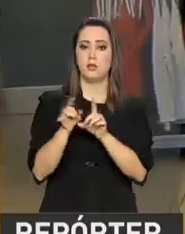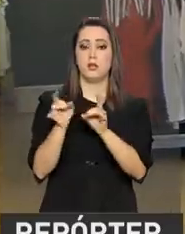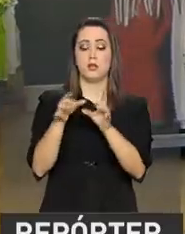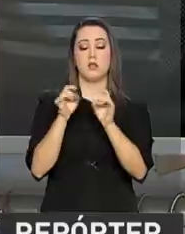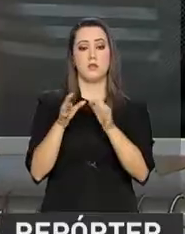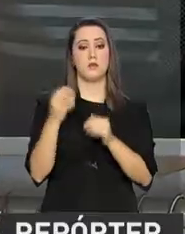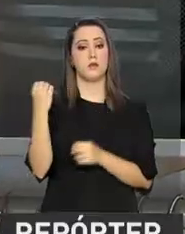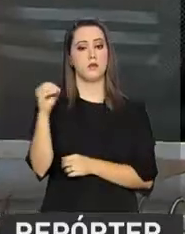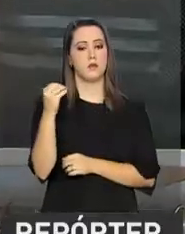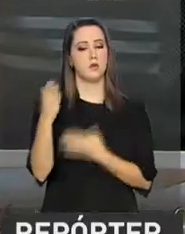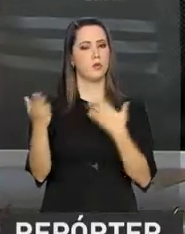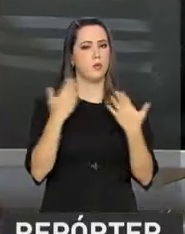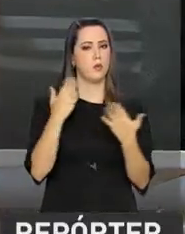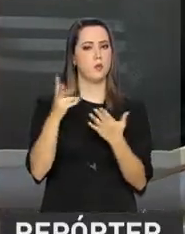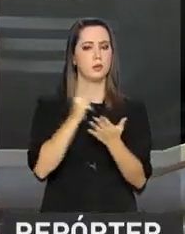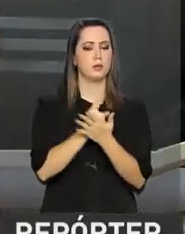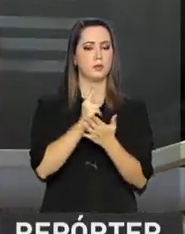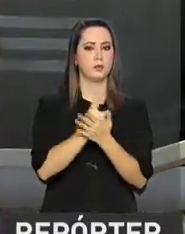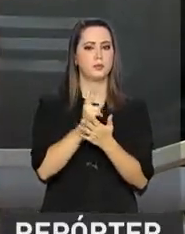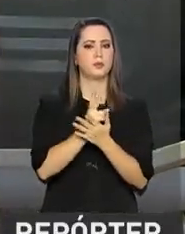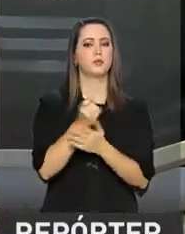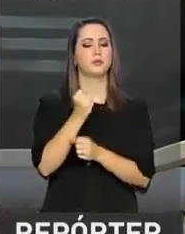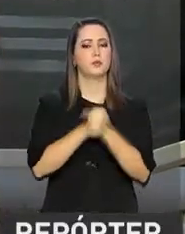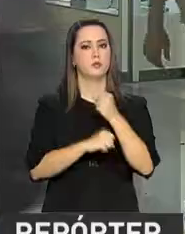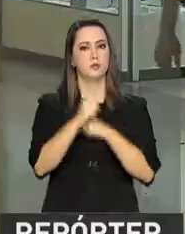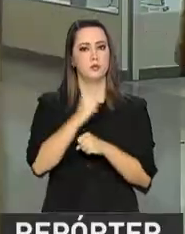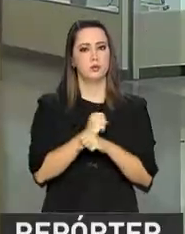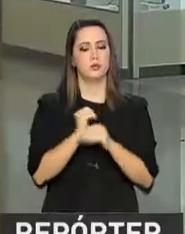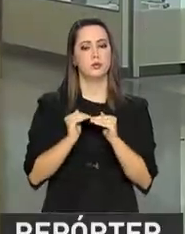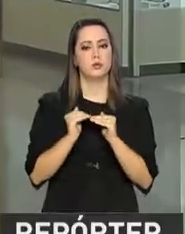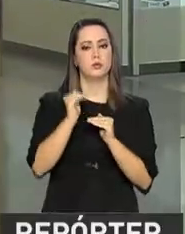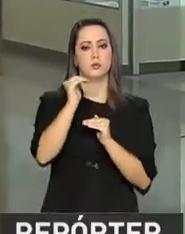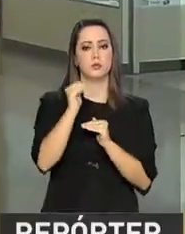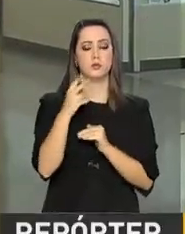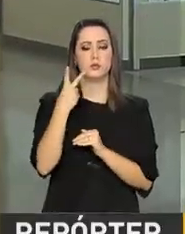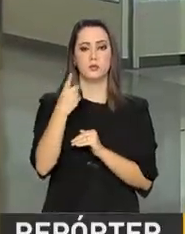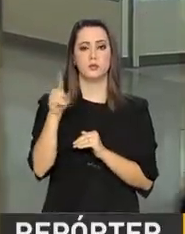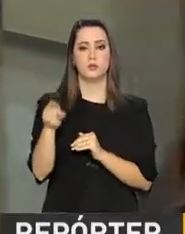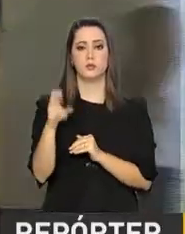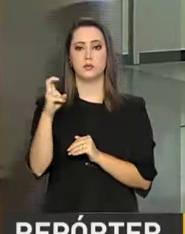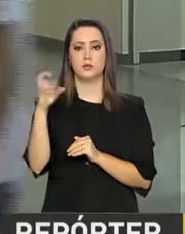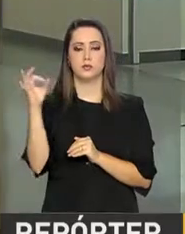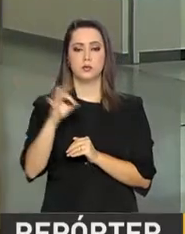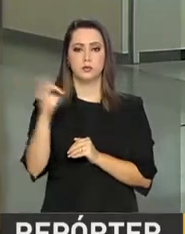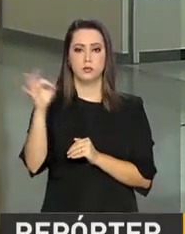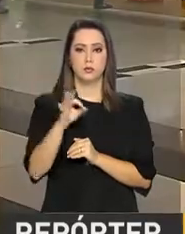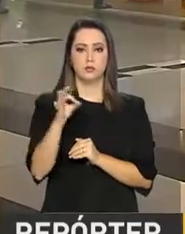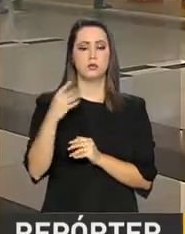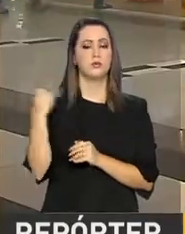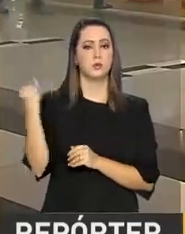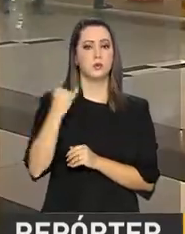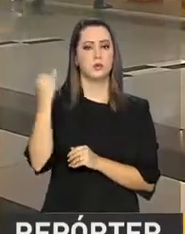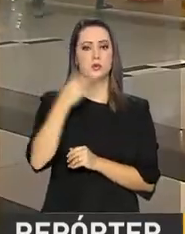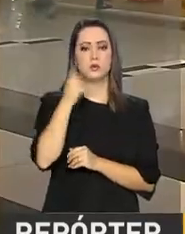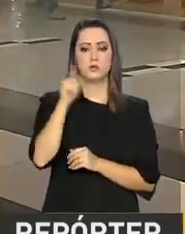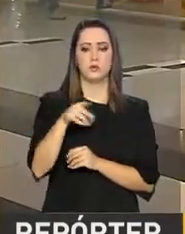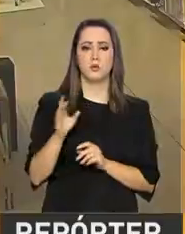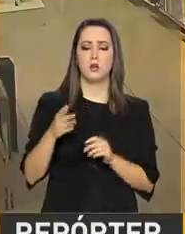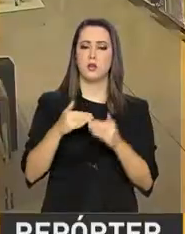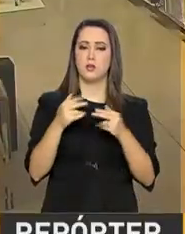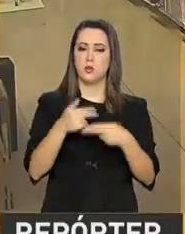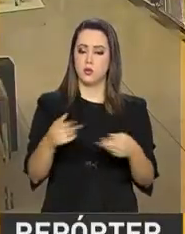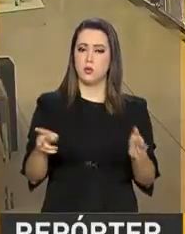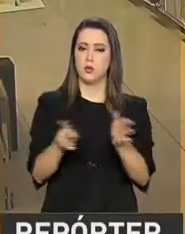se comparado com o mesmo mês do ano passado o crescimento foi de dois e meio por cento destaque para o segmento de móveis